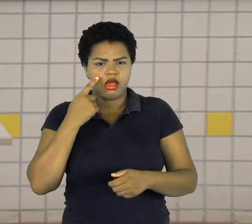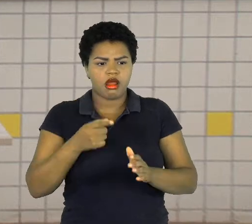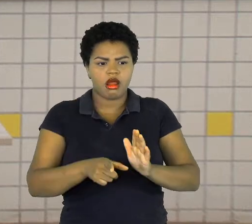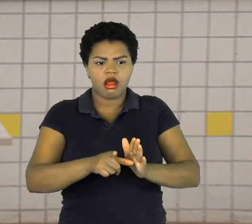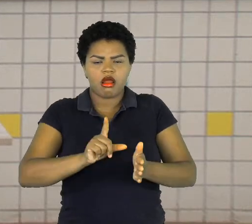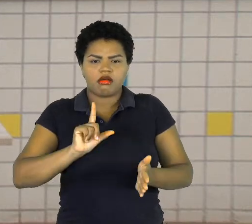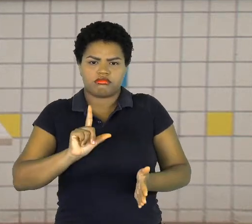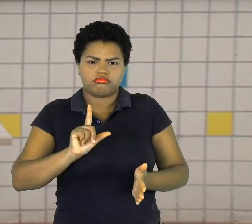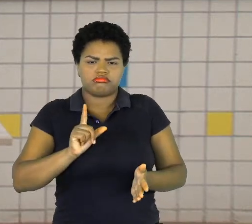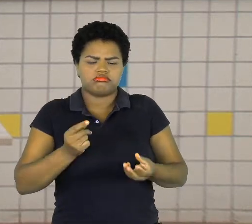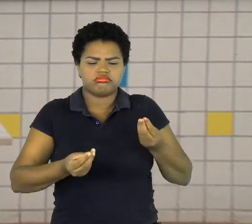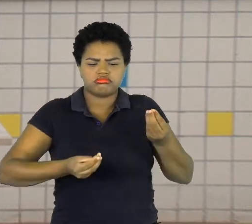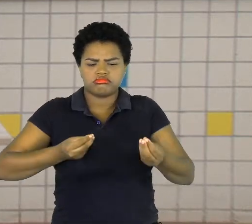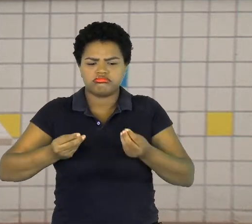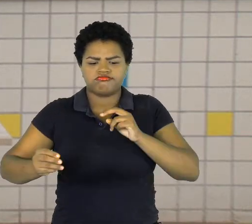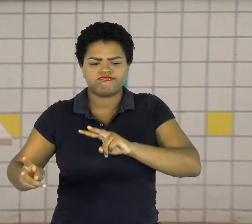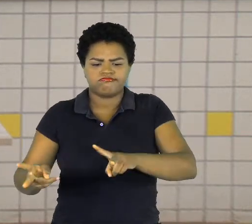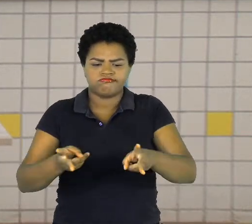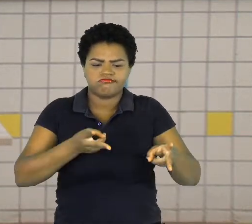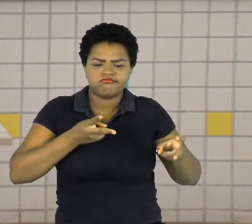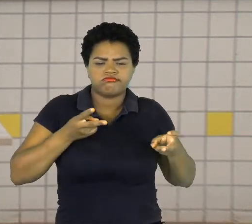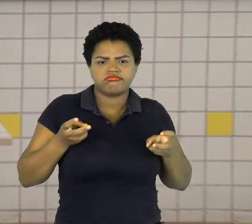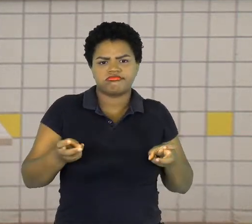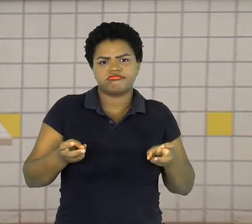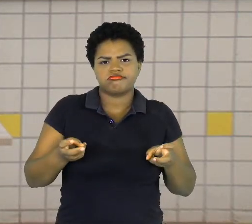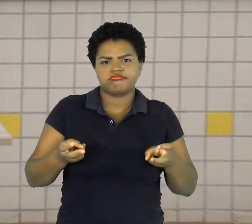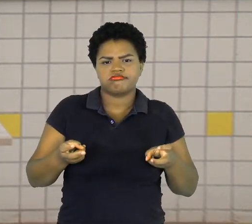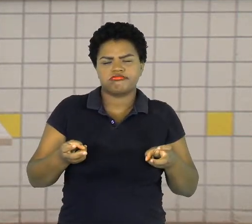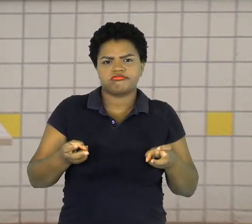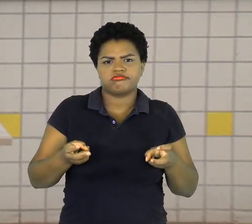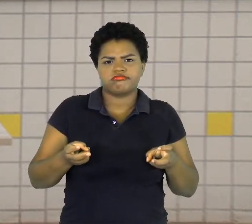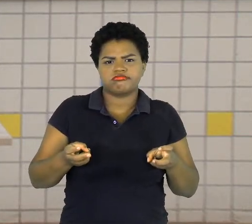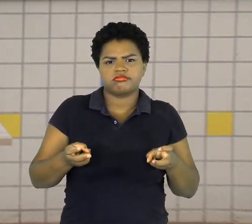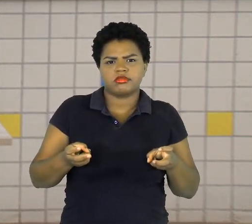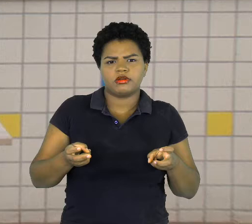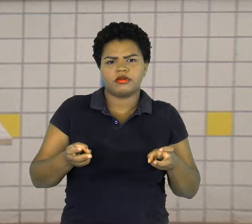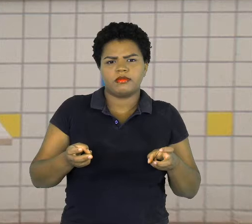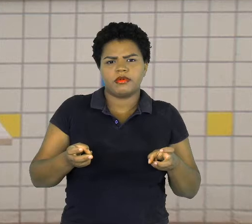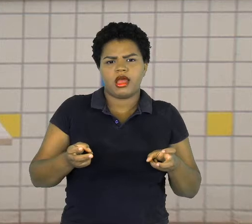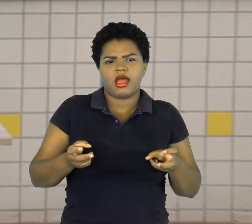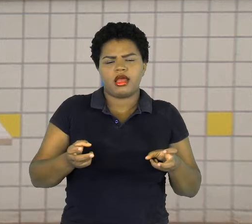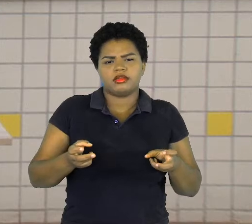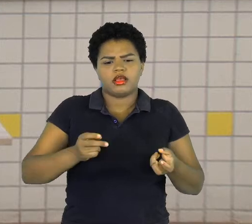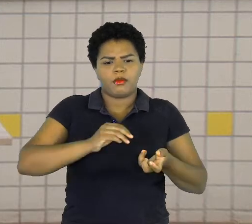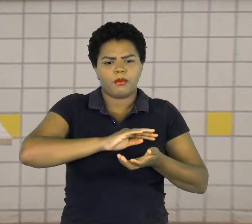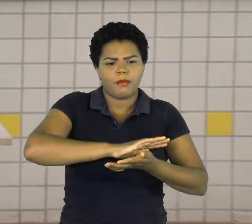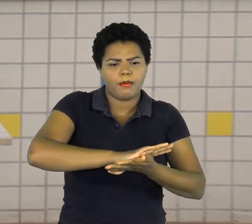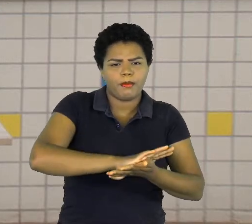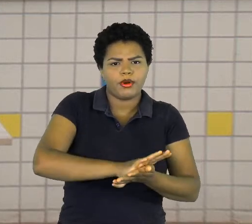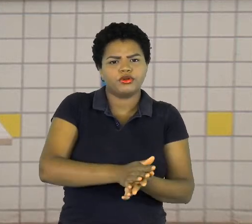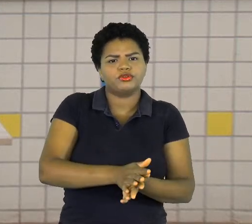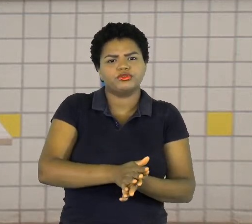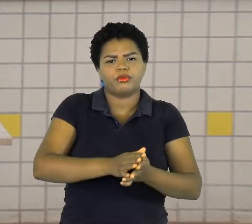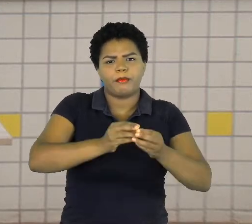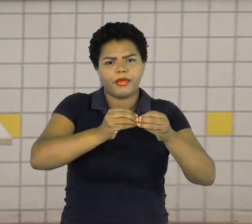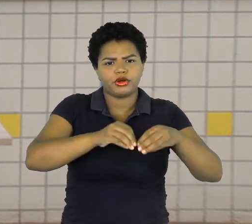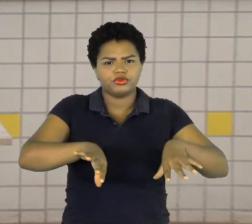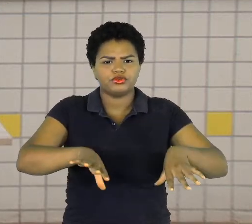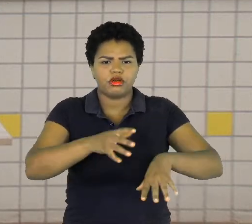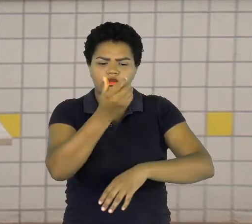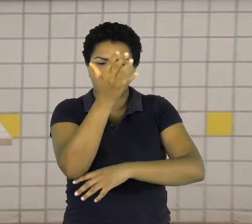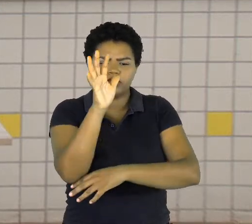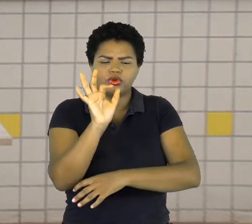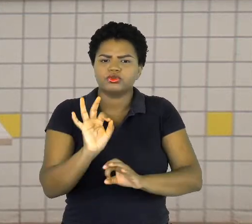Como explorar sem degredir a natureza? É o tal do desenvolvimento sustentável,